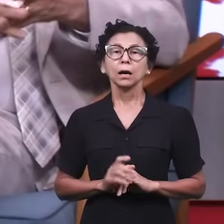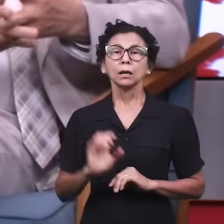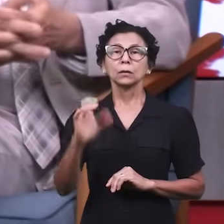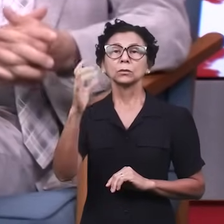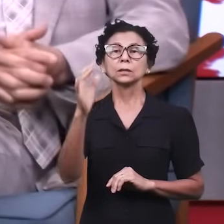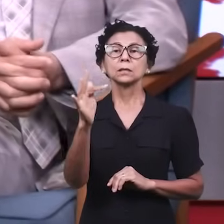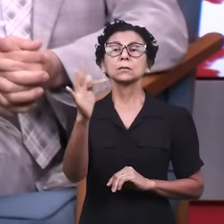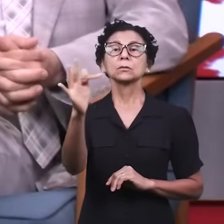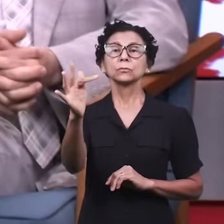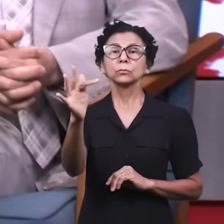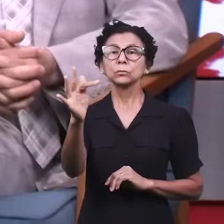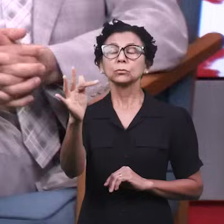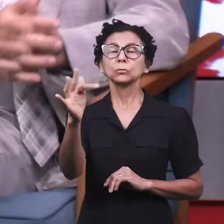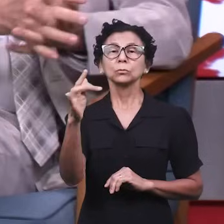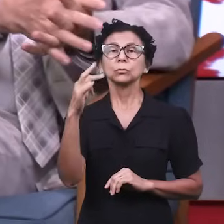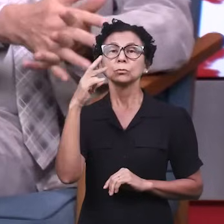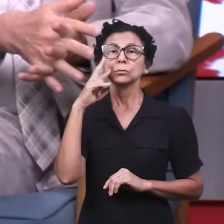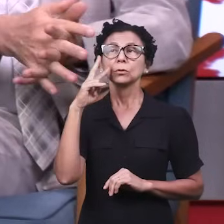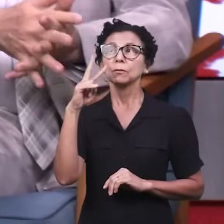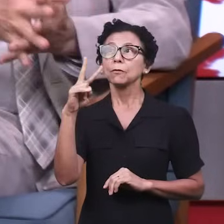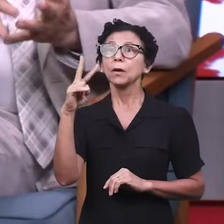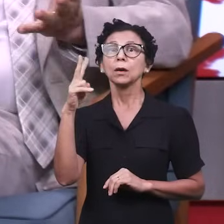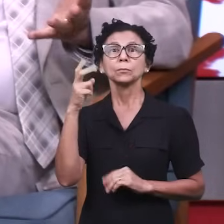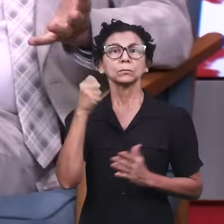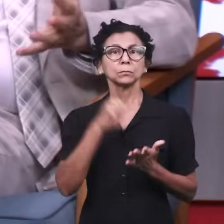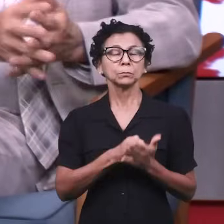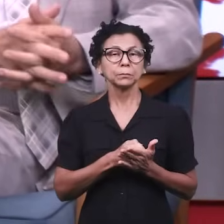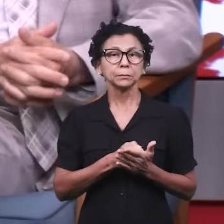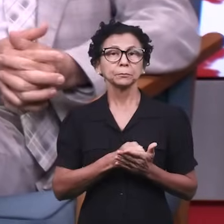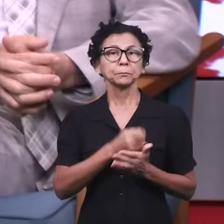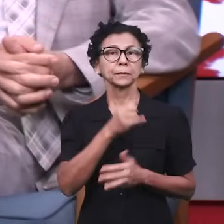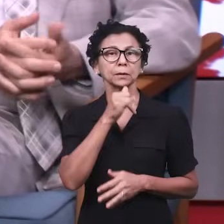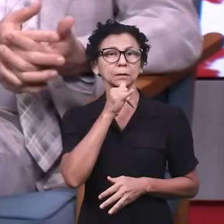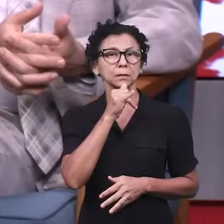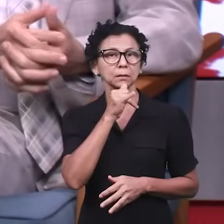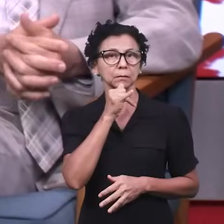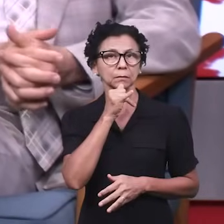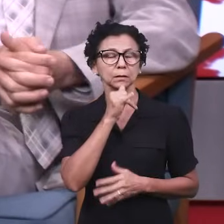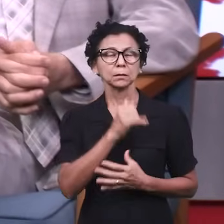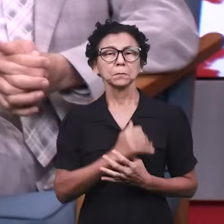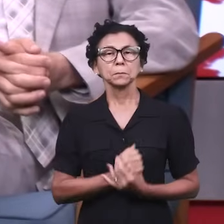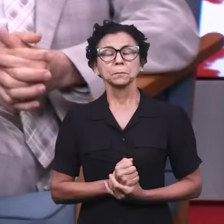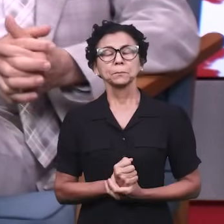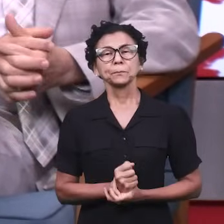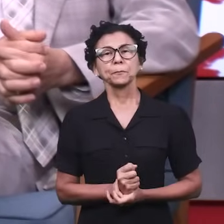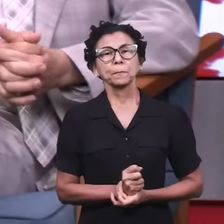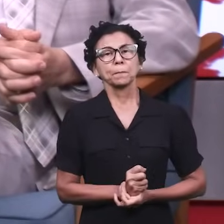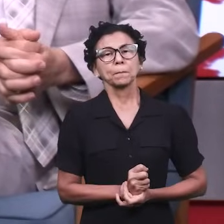conclusão daquilo, como o Senhor falou e como se cumpriu. Por exemplo,